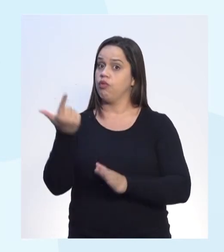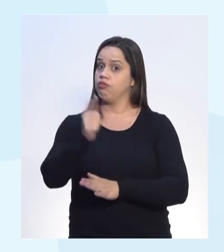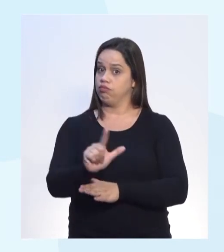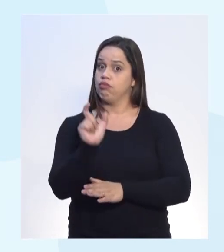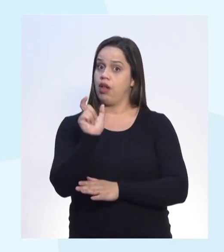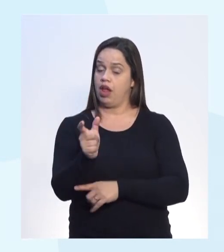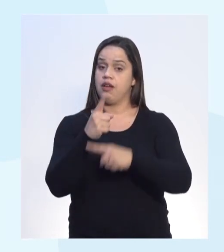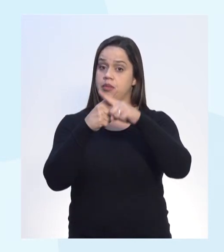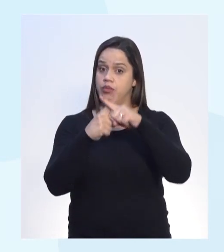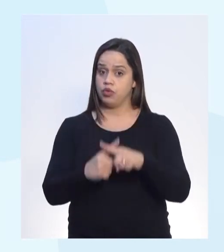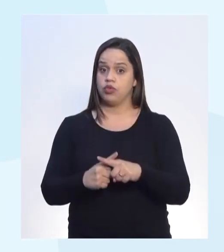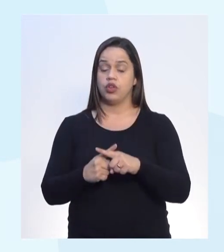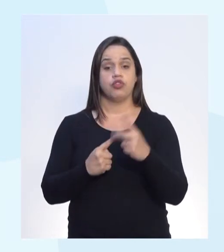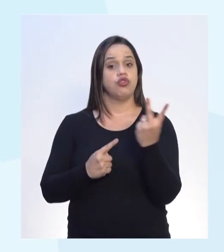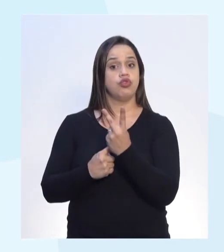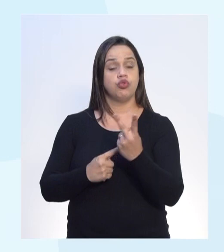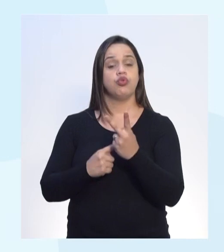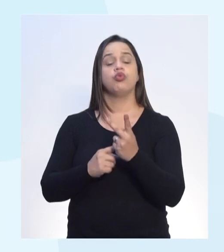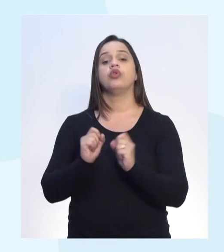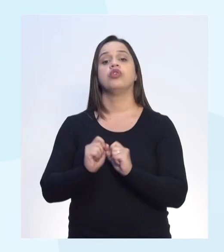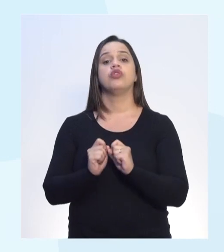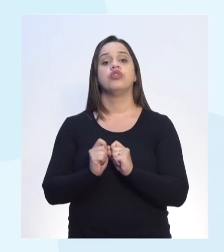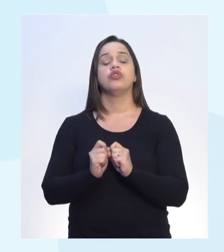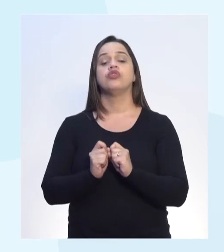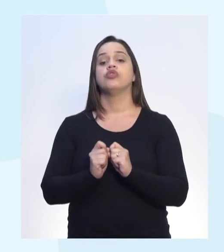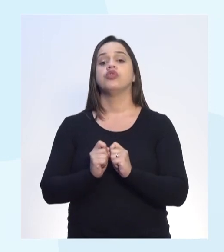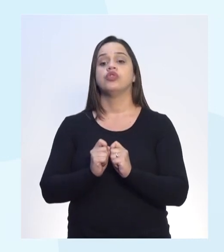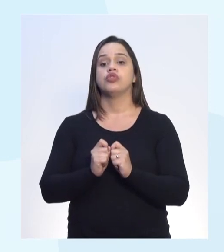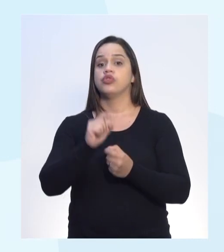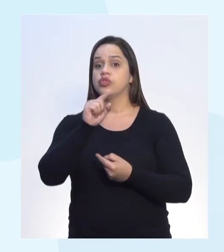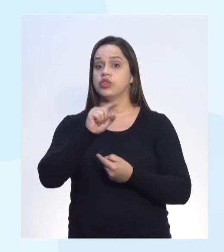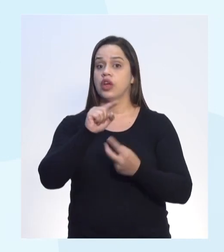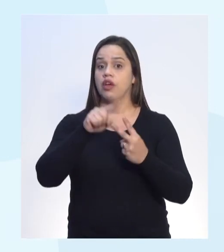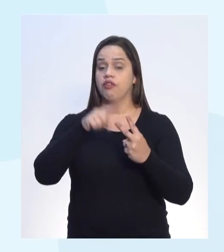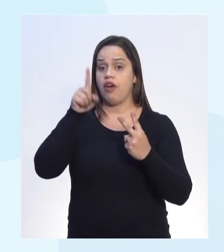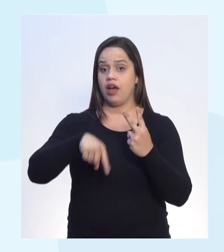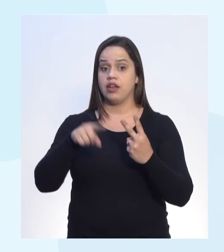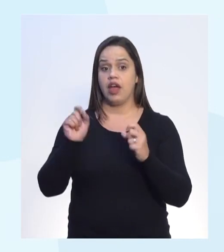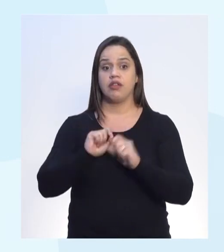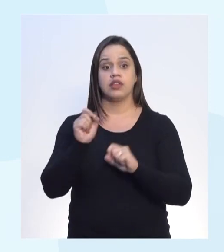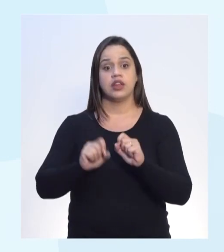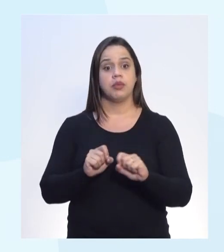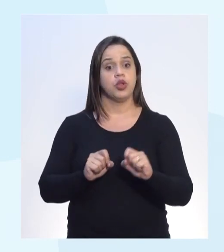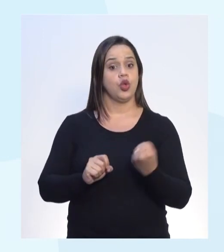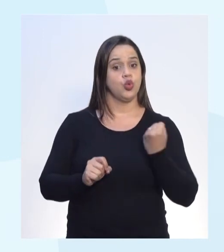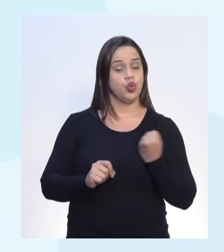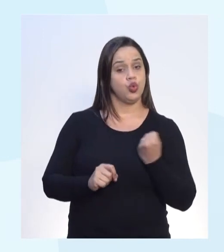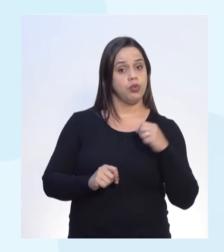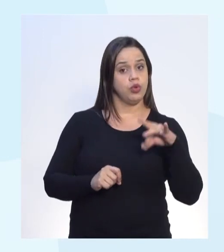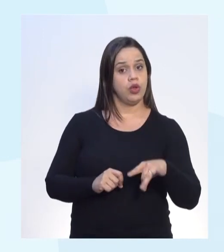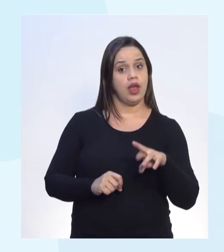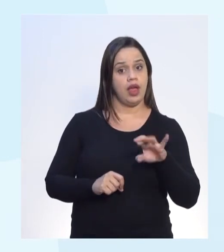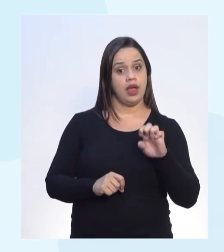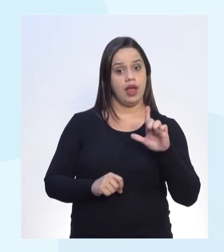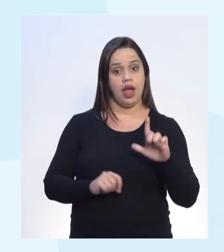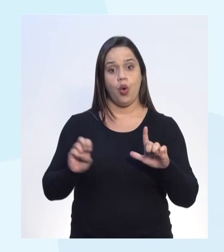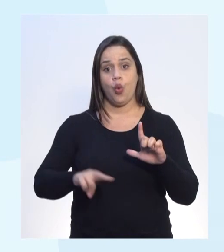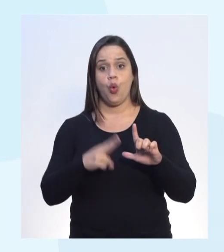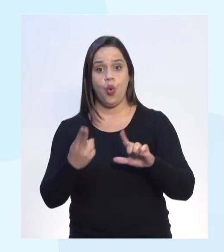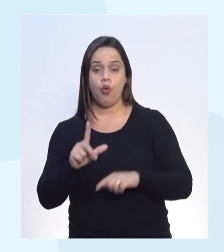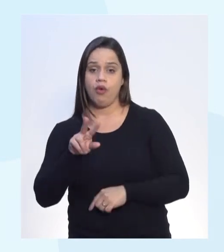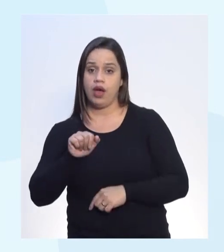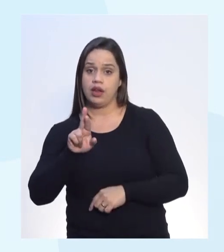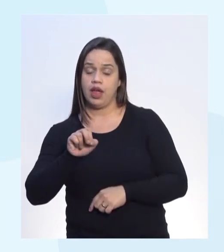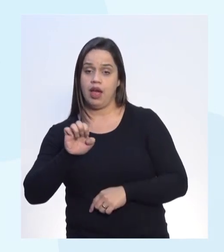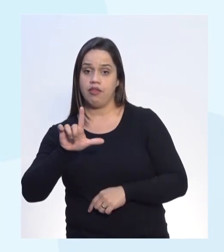multiplicação, de duas variáveis ou entre um número real e uma variável. Tudo bem? Aí nós temos a ideia